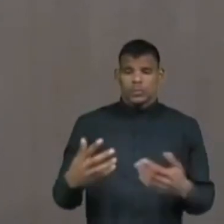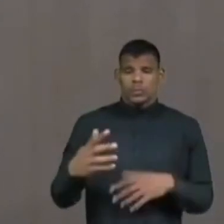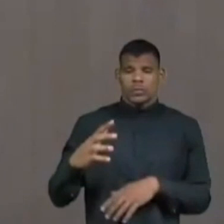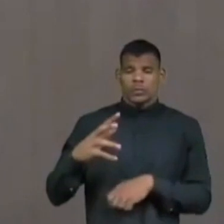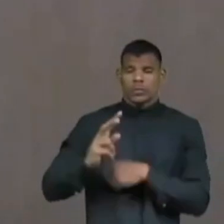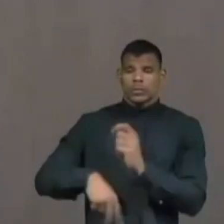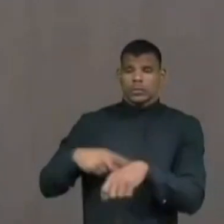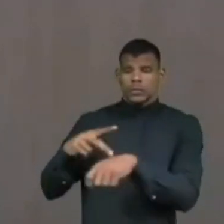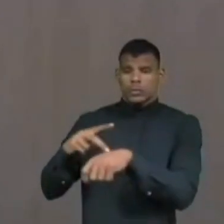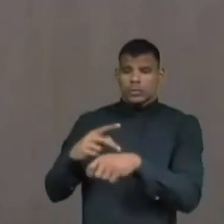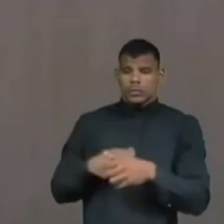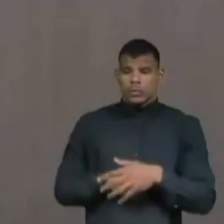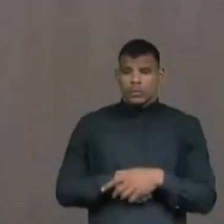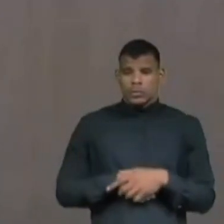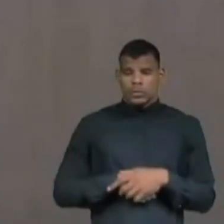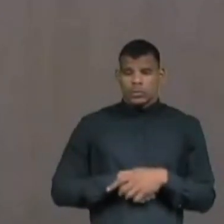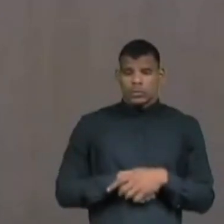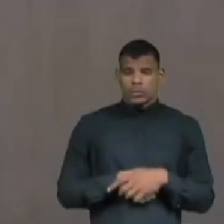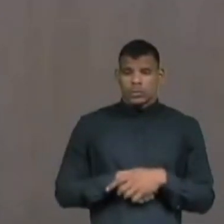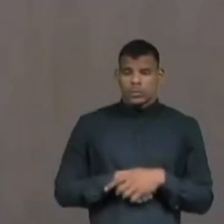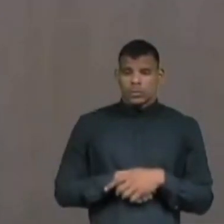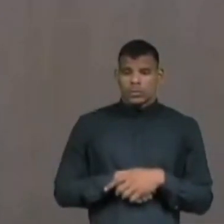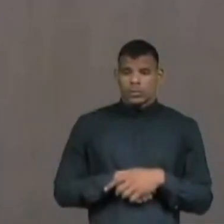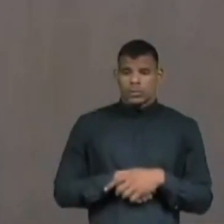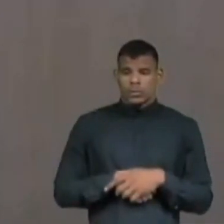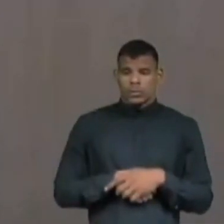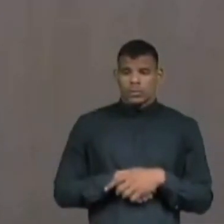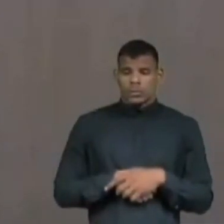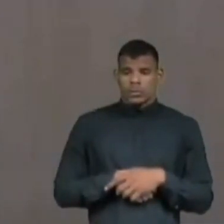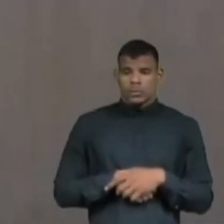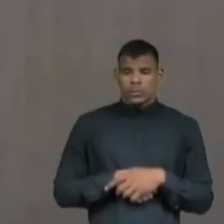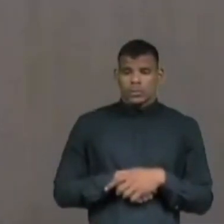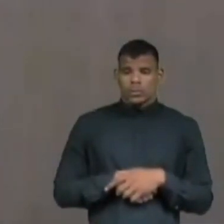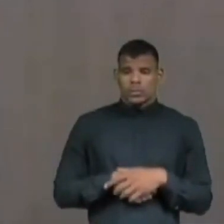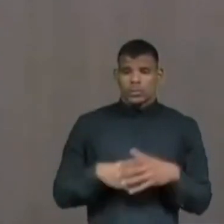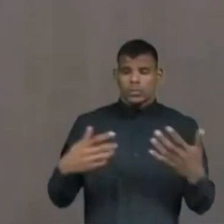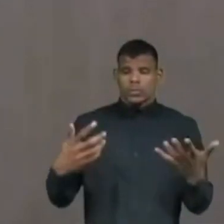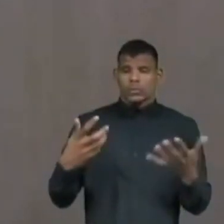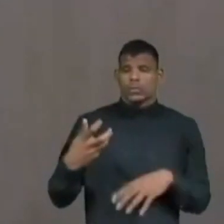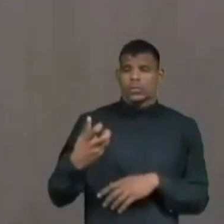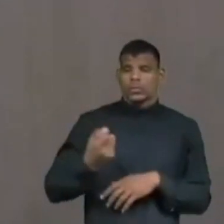país em transparência pública, segundo a CGU, com nota 10. São números